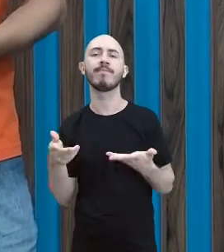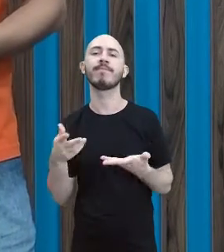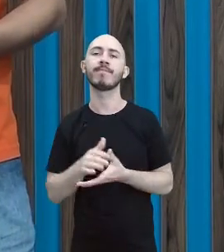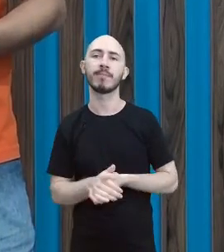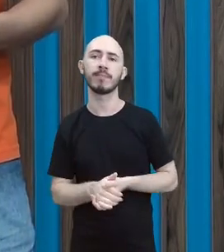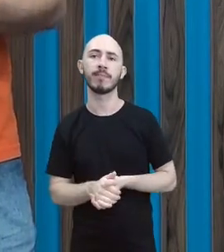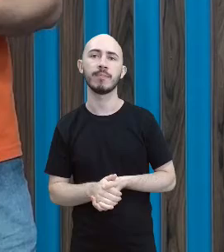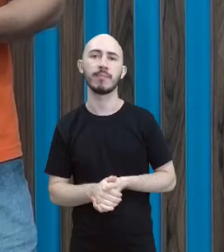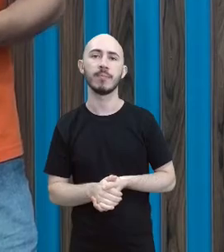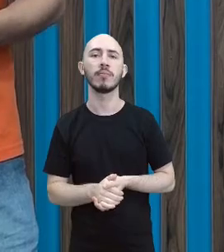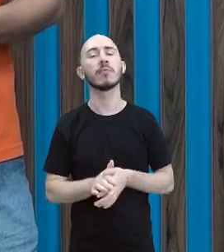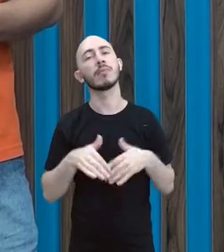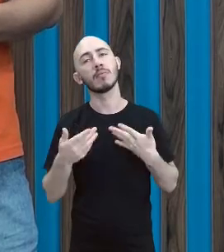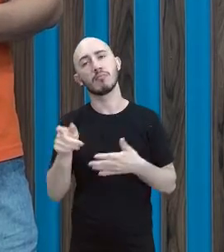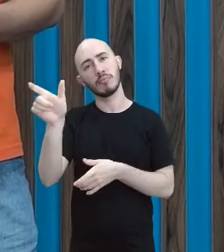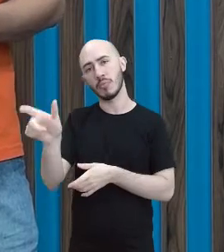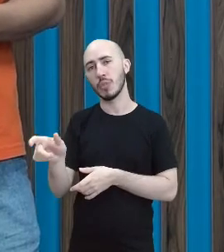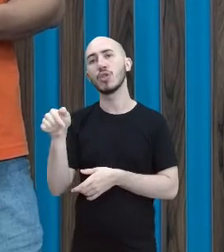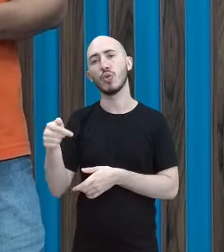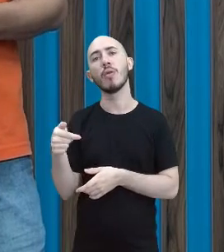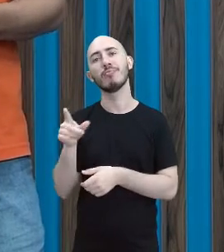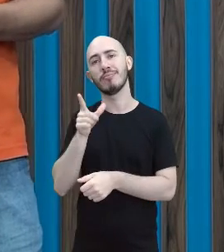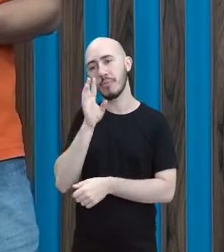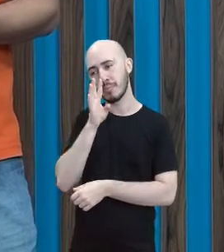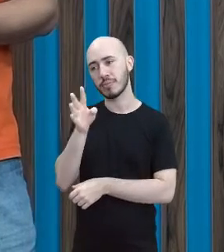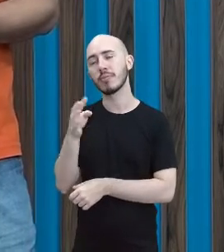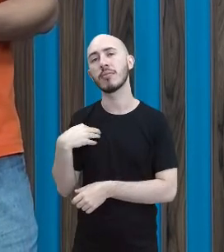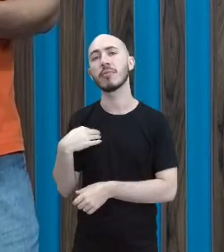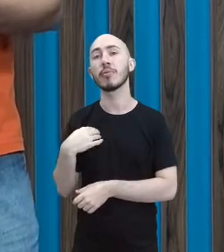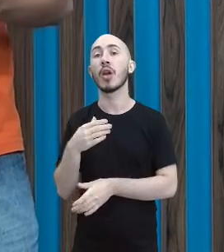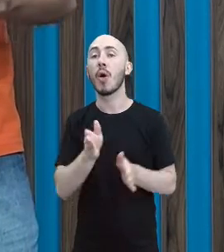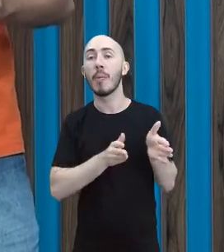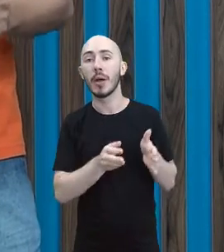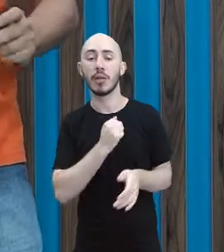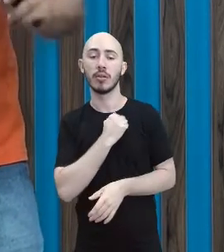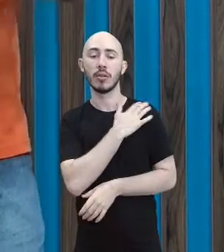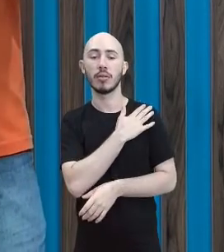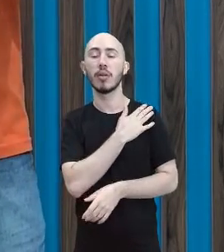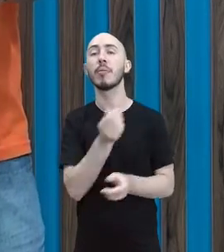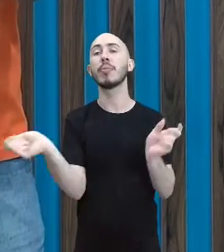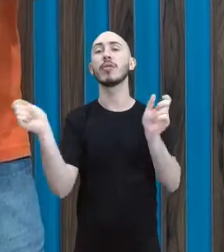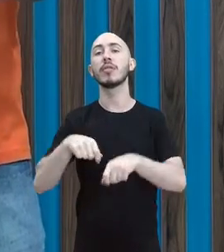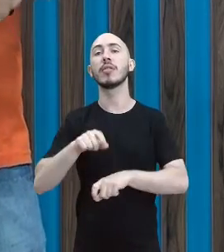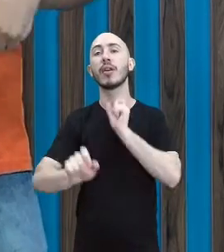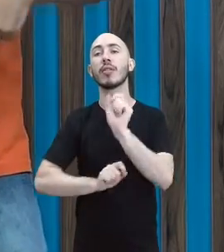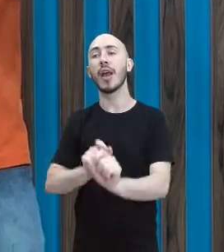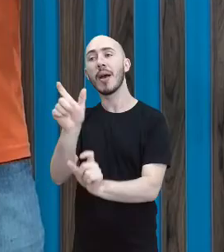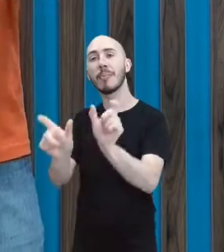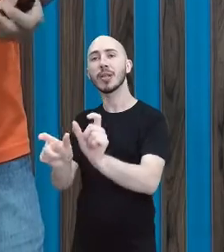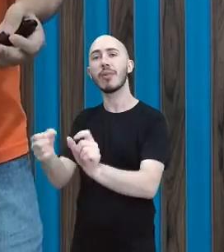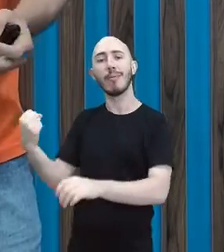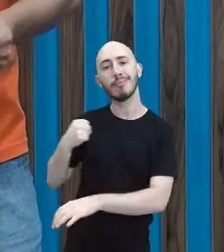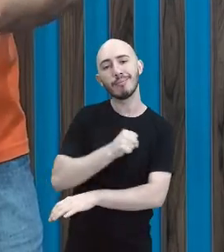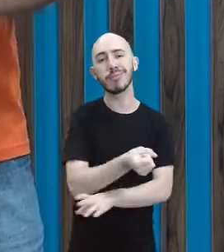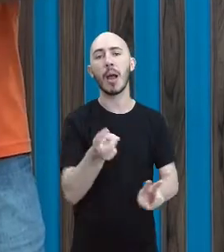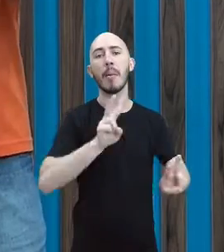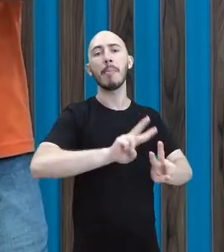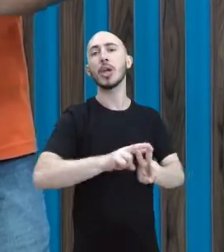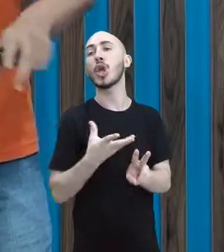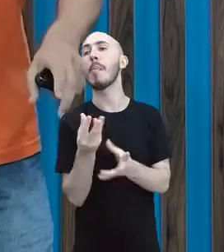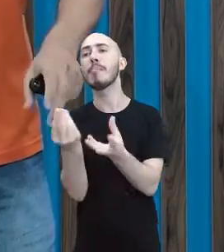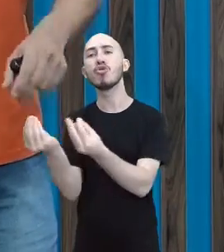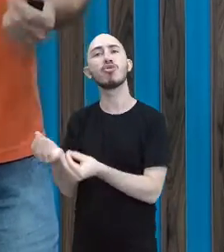ele recebeu ou ela recebeu. Isso fazia com que a ditadura tivesse mais possibilidade de prender as pessoas, estabelecendo